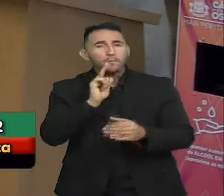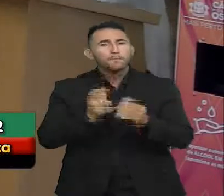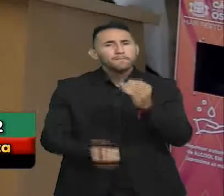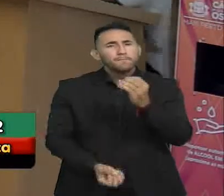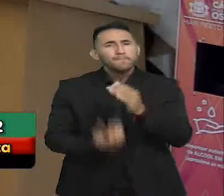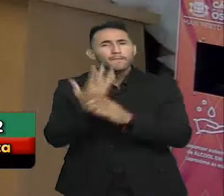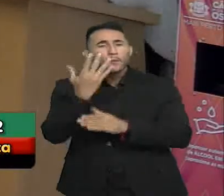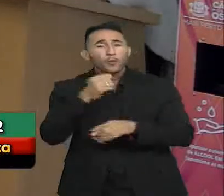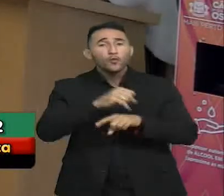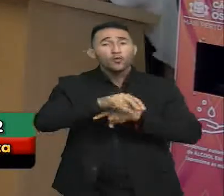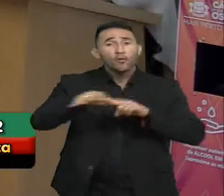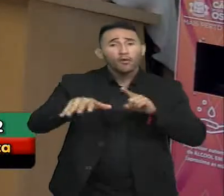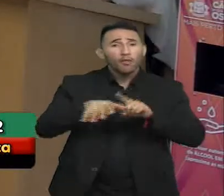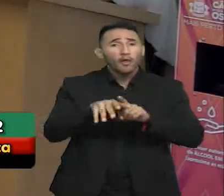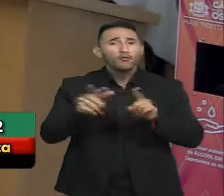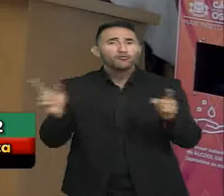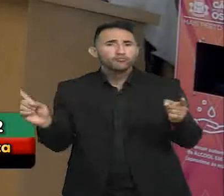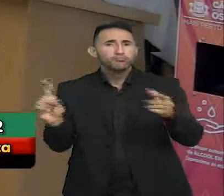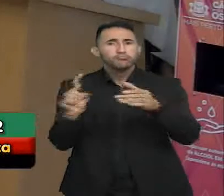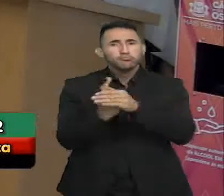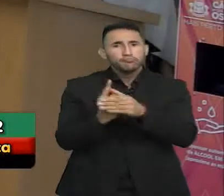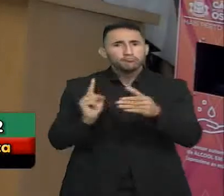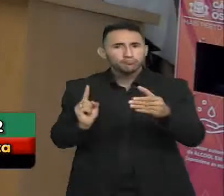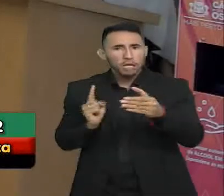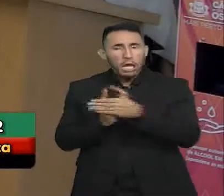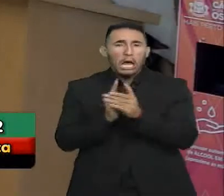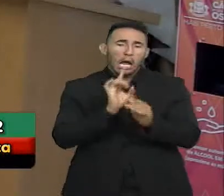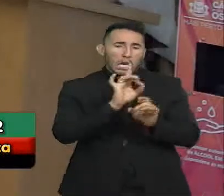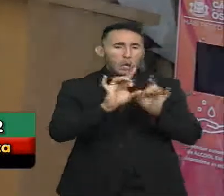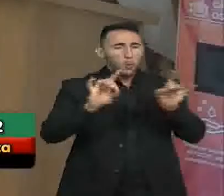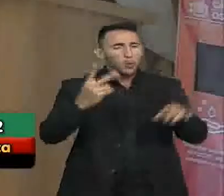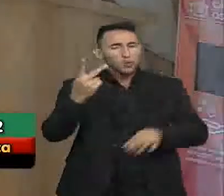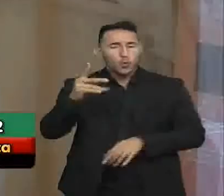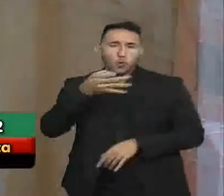caiba a todos nós, cada qual com o seu sagrado.